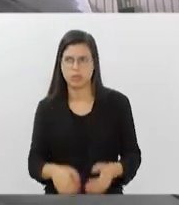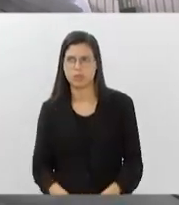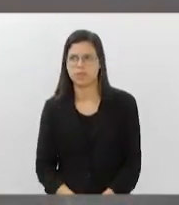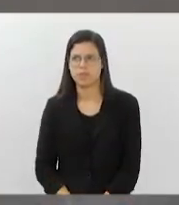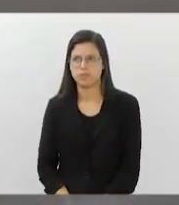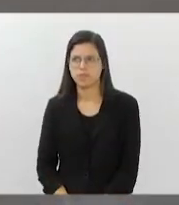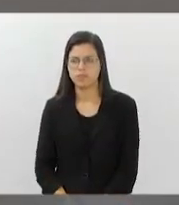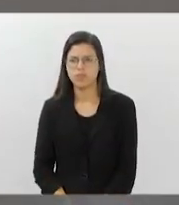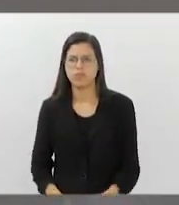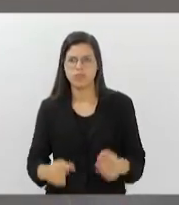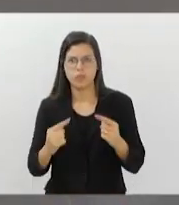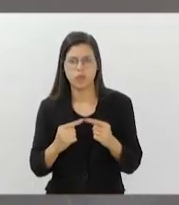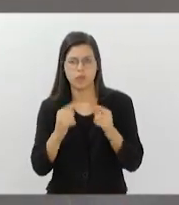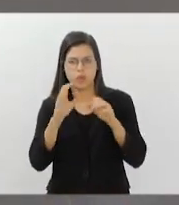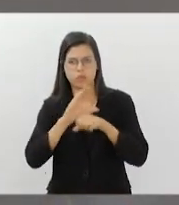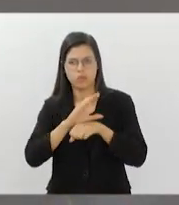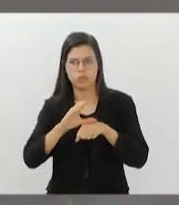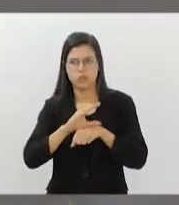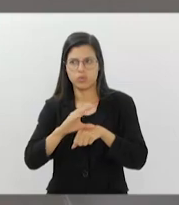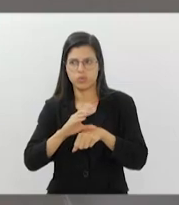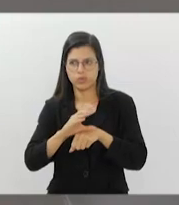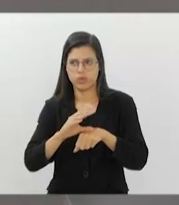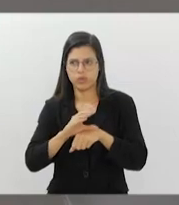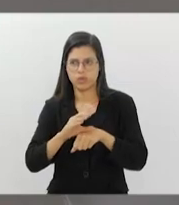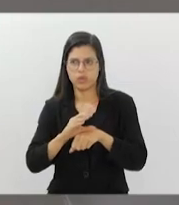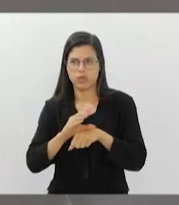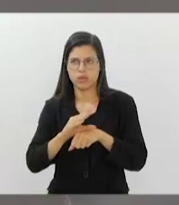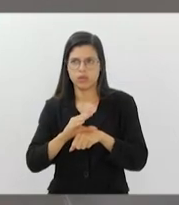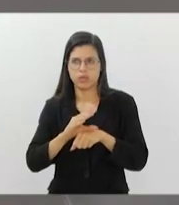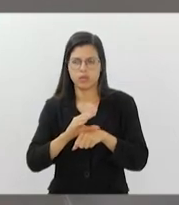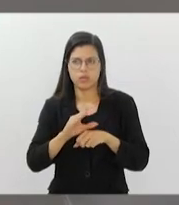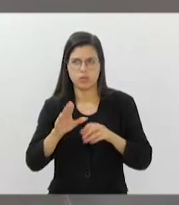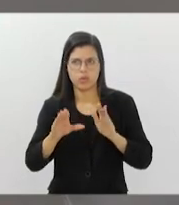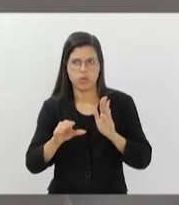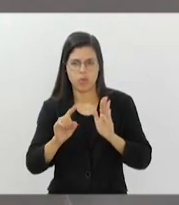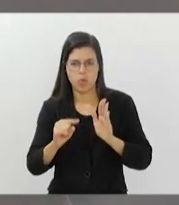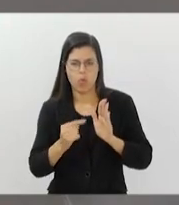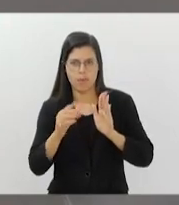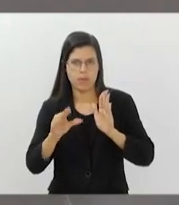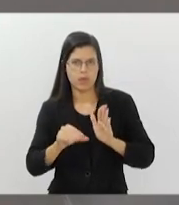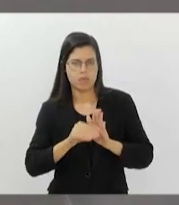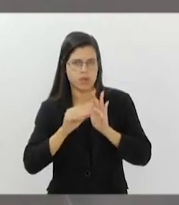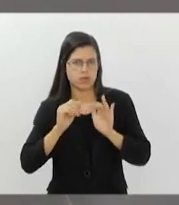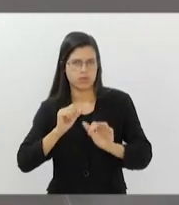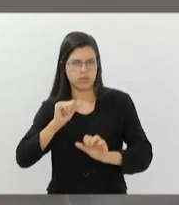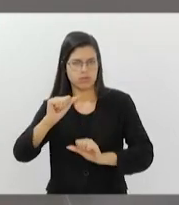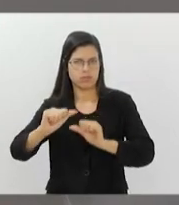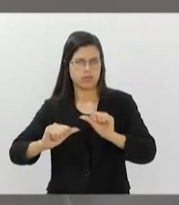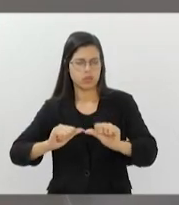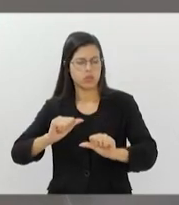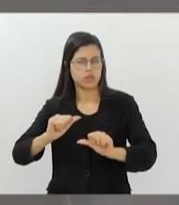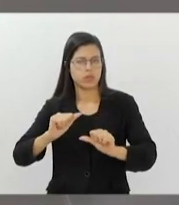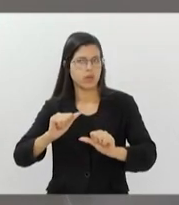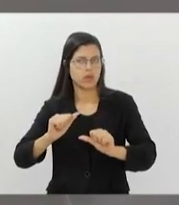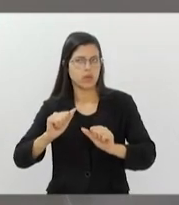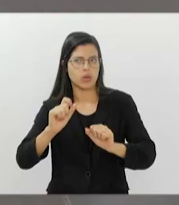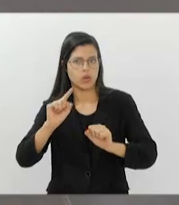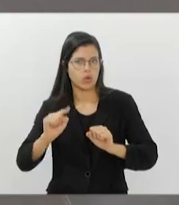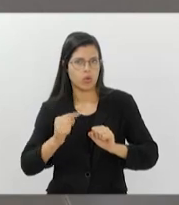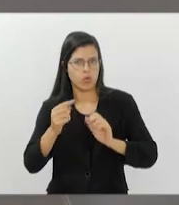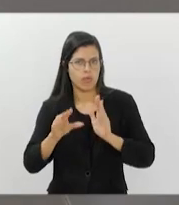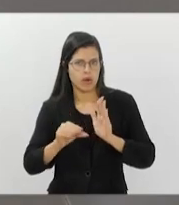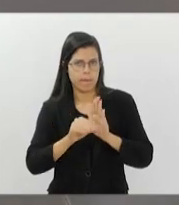é constitucionalidade com uma emenda modificativa e uma